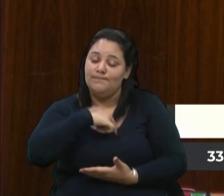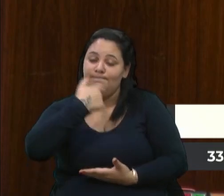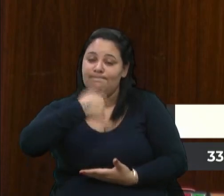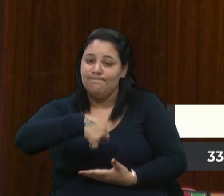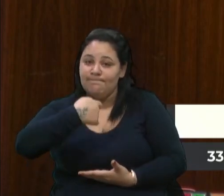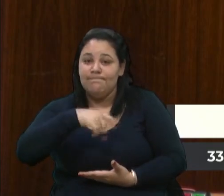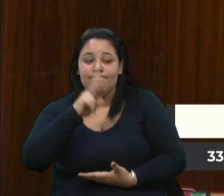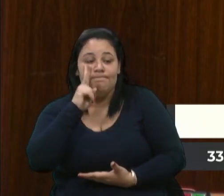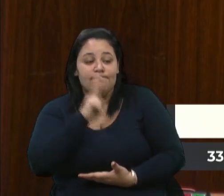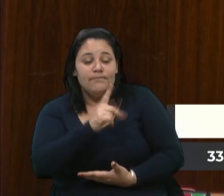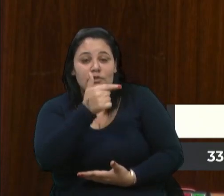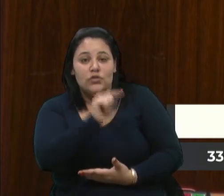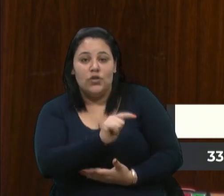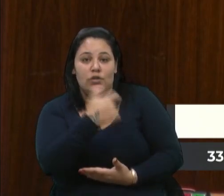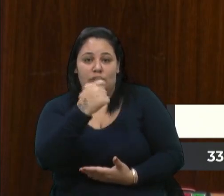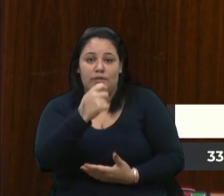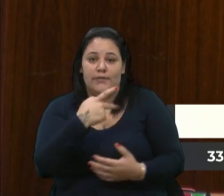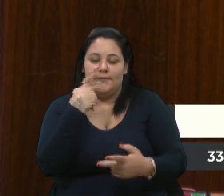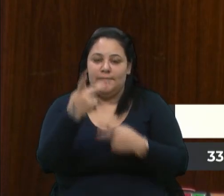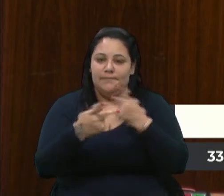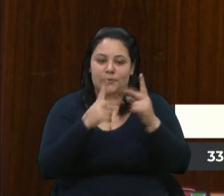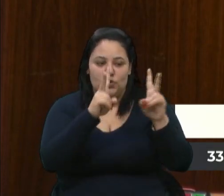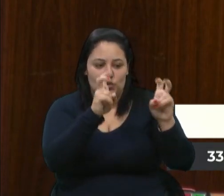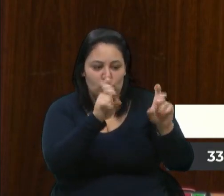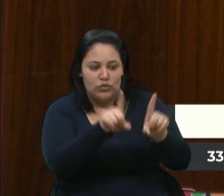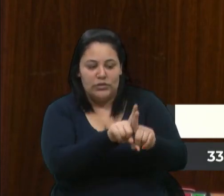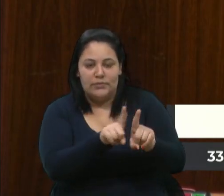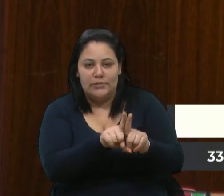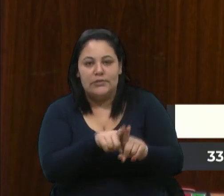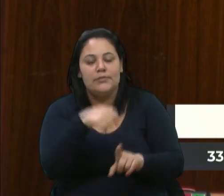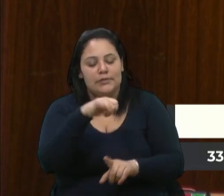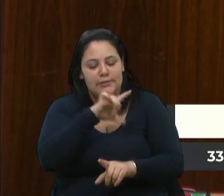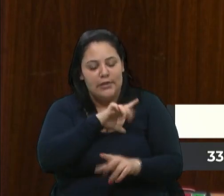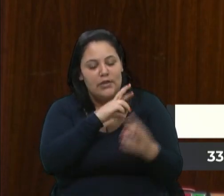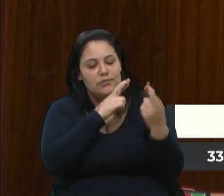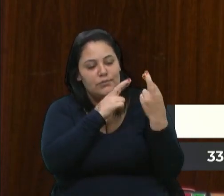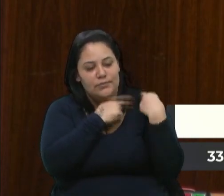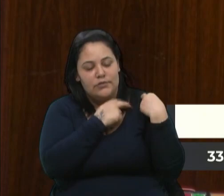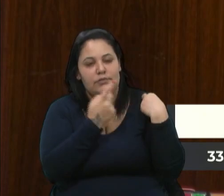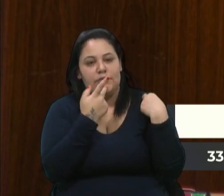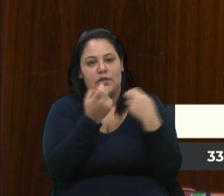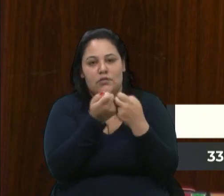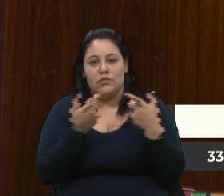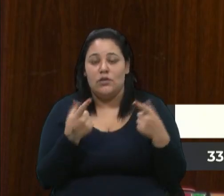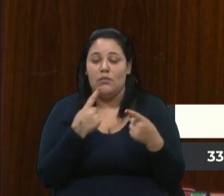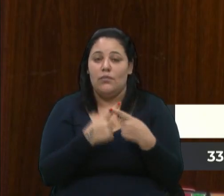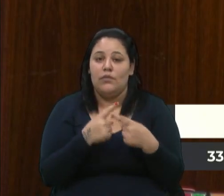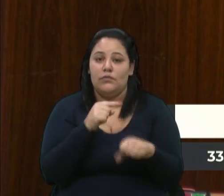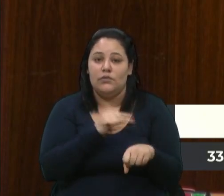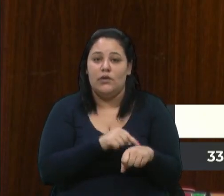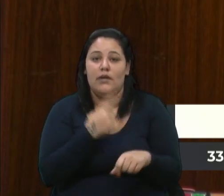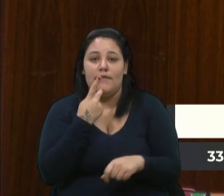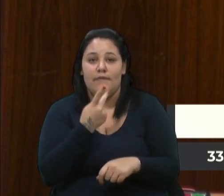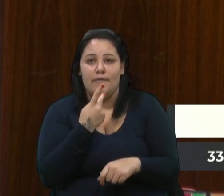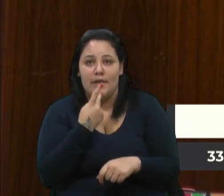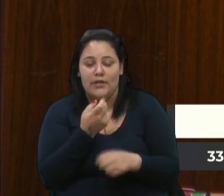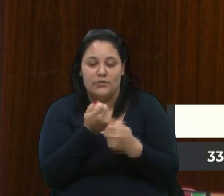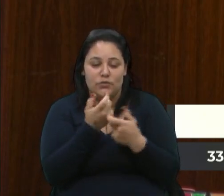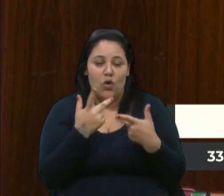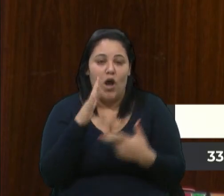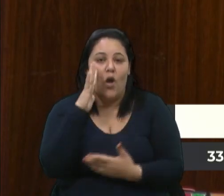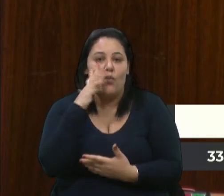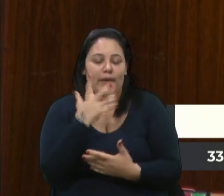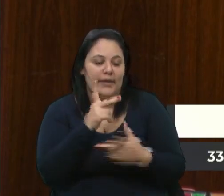rever, precisa falar sobre esse assunto e precisa falar com muita responsabilidade. Porque Porque quando a gente fala dessa situação